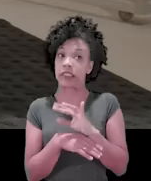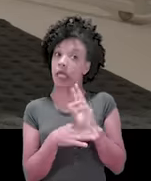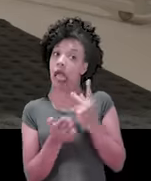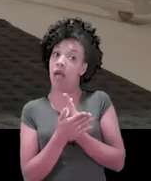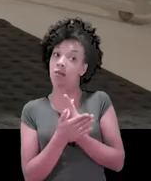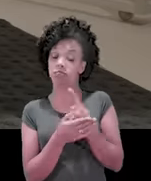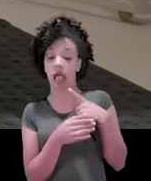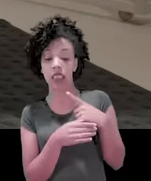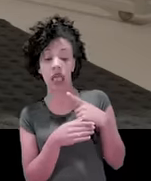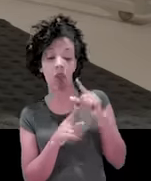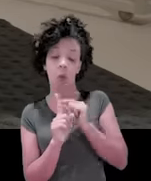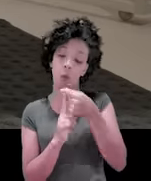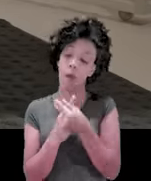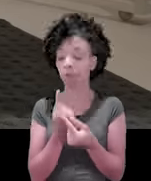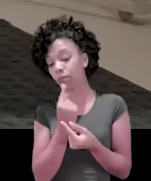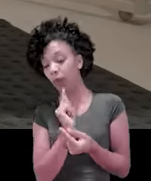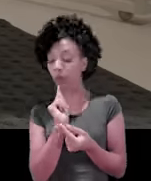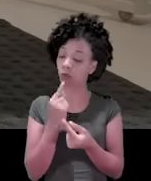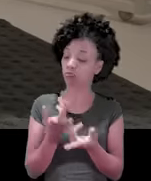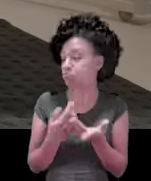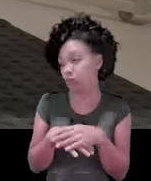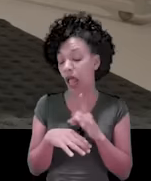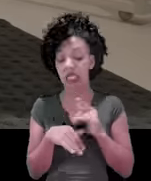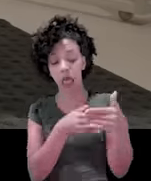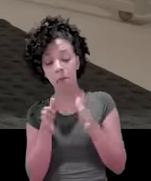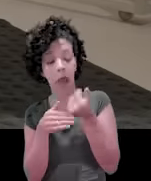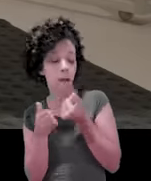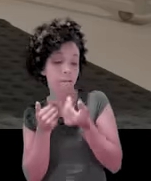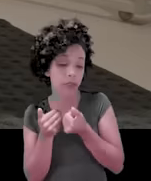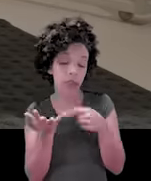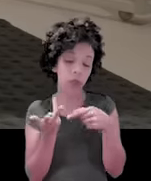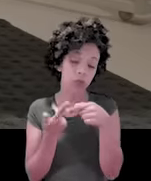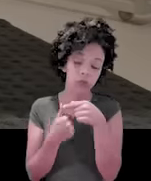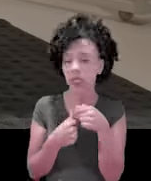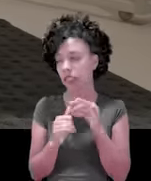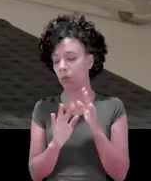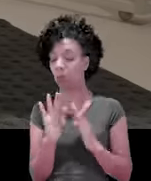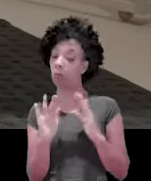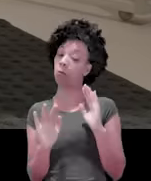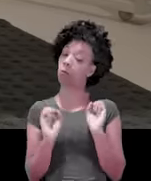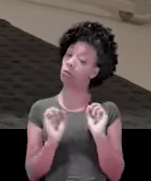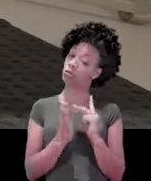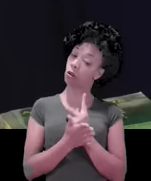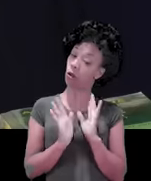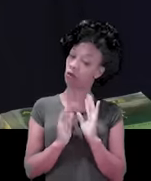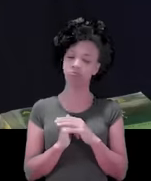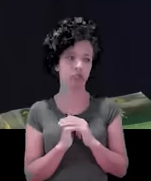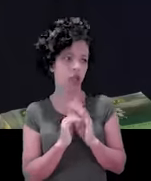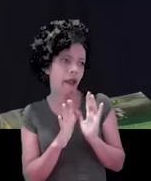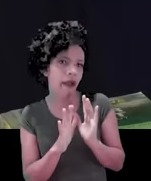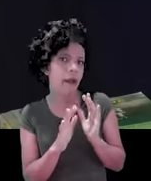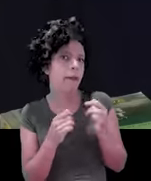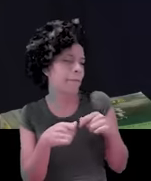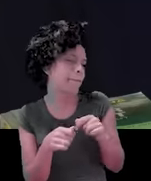que aqui uma rabanada documentos aqui você vai meio que prevendo Pode ser que dá uma merda é um